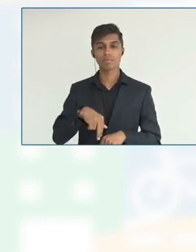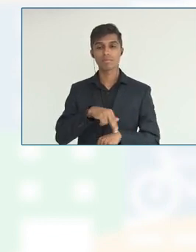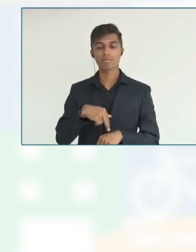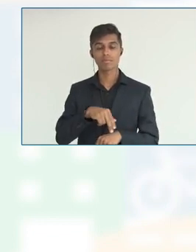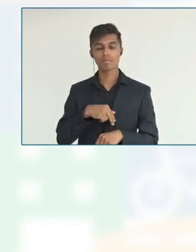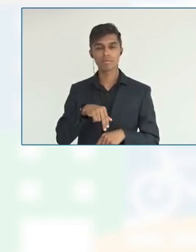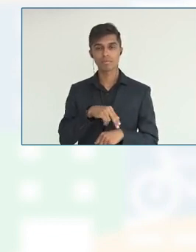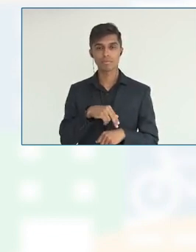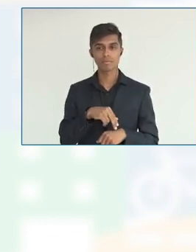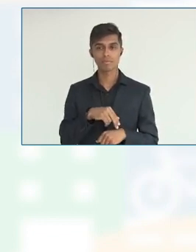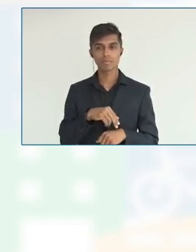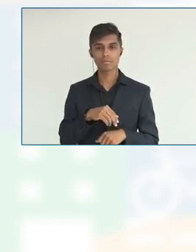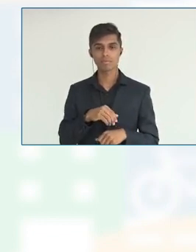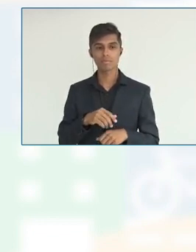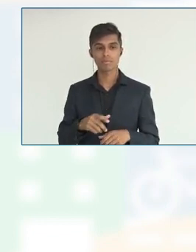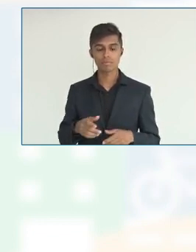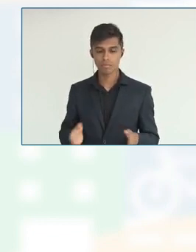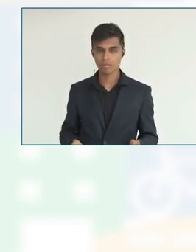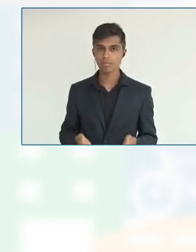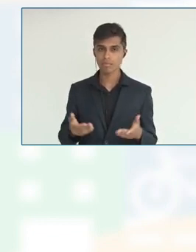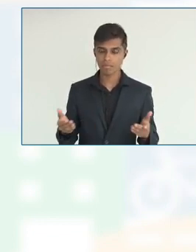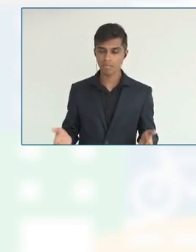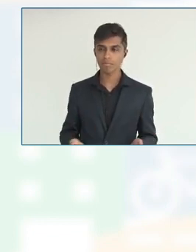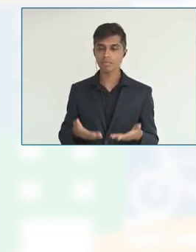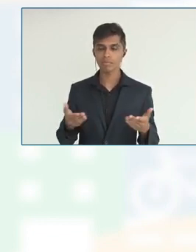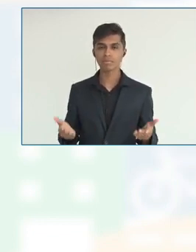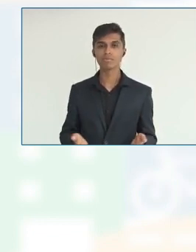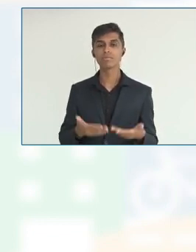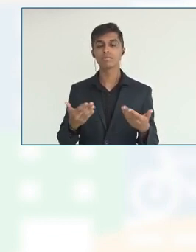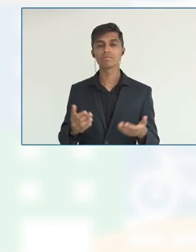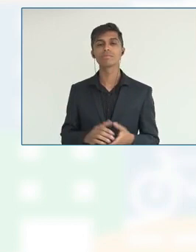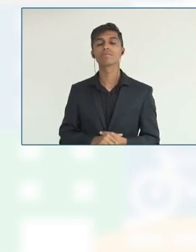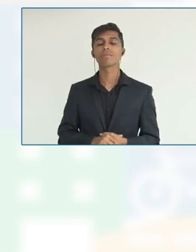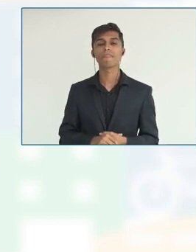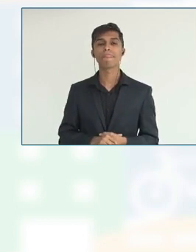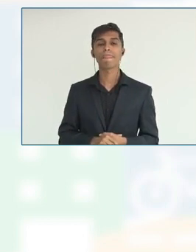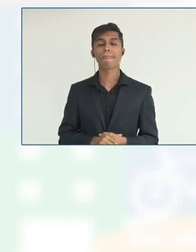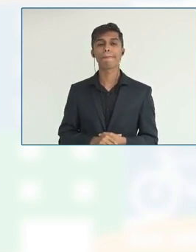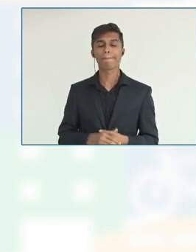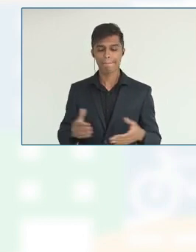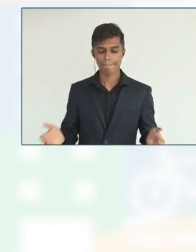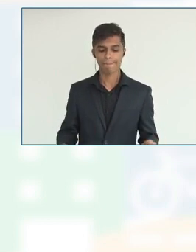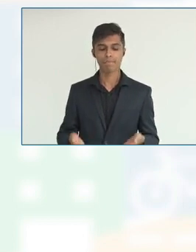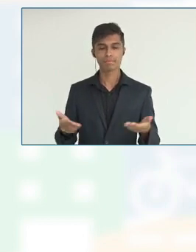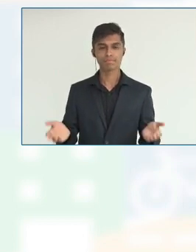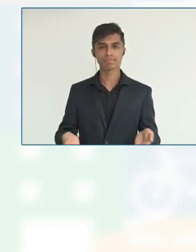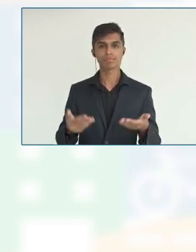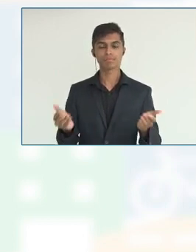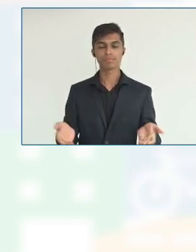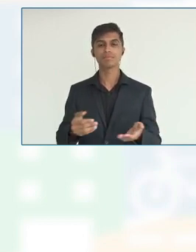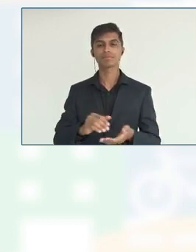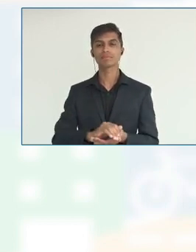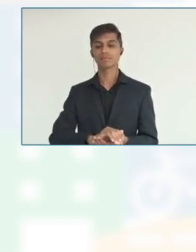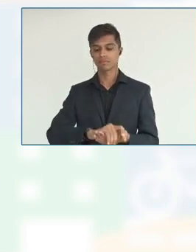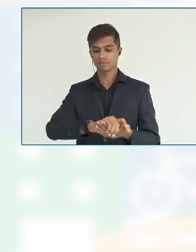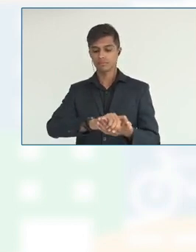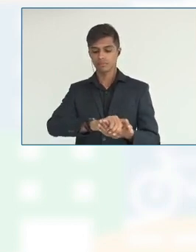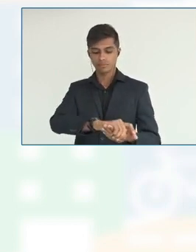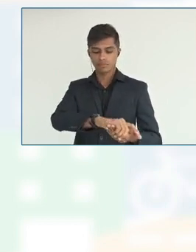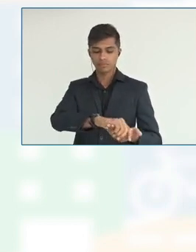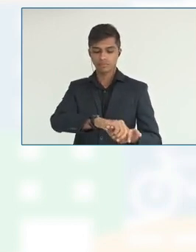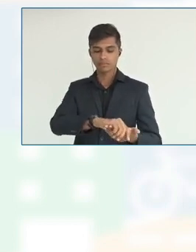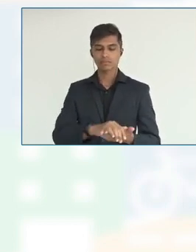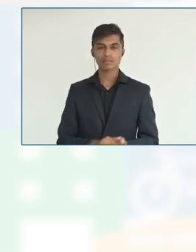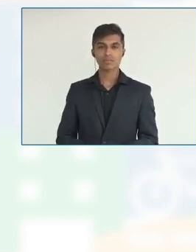foram reforçando, né, as portarias de notificação nacionais foram reforçando, né, mantendo,